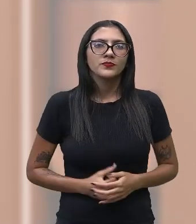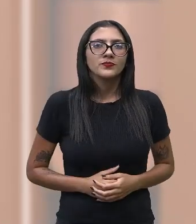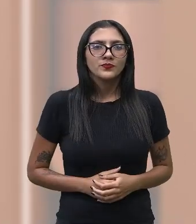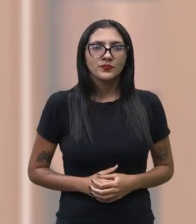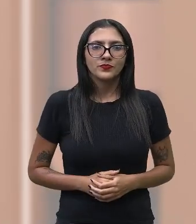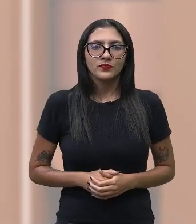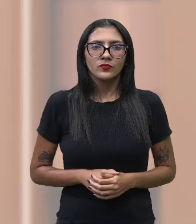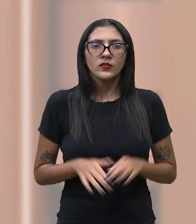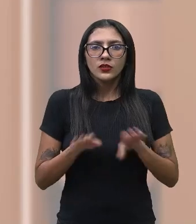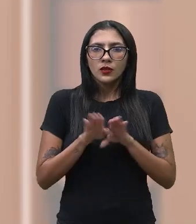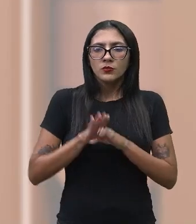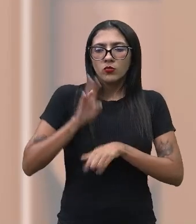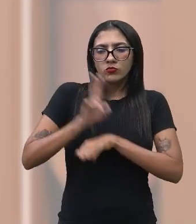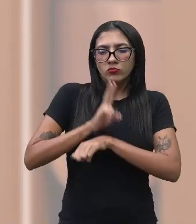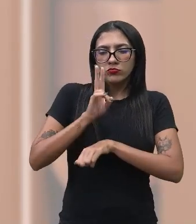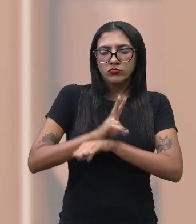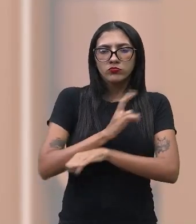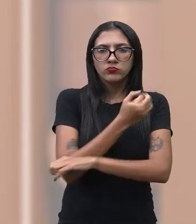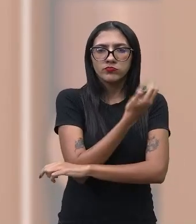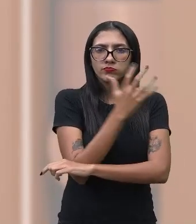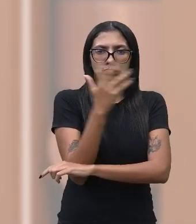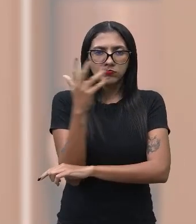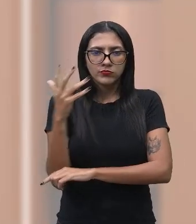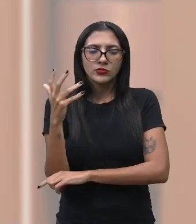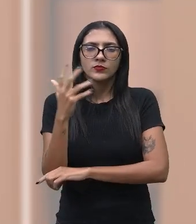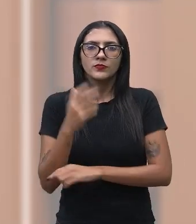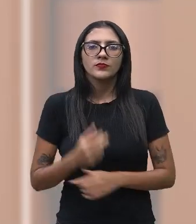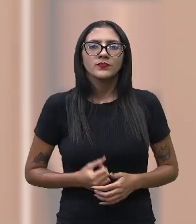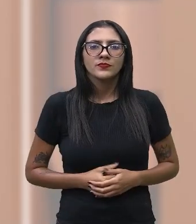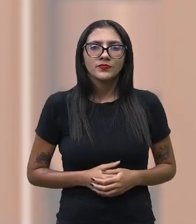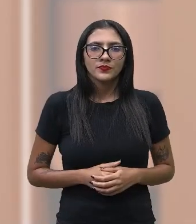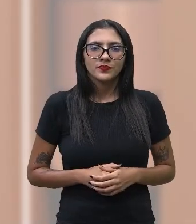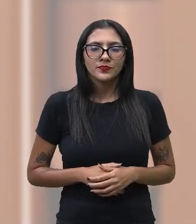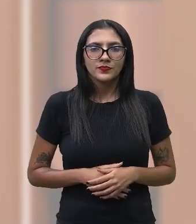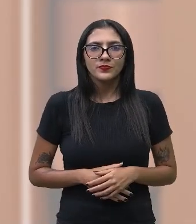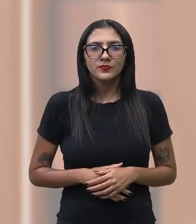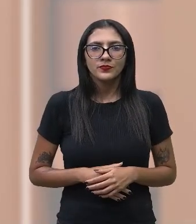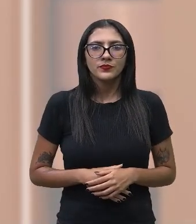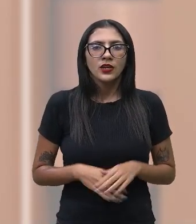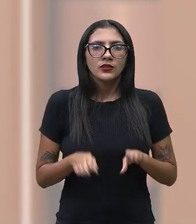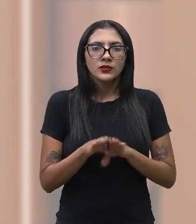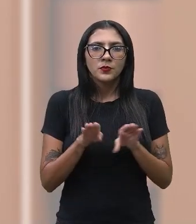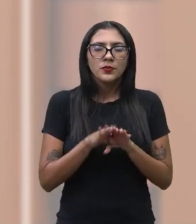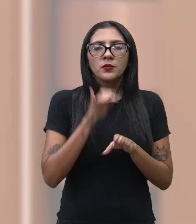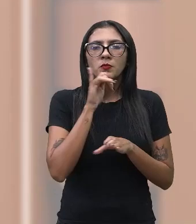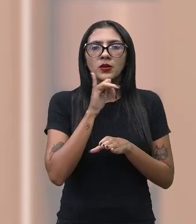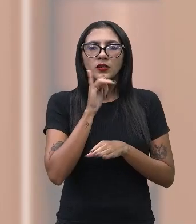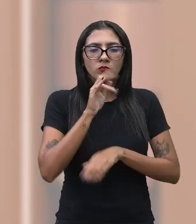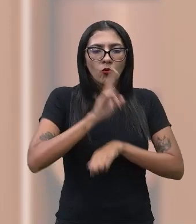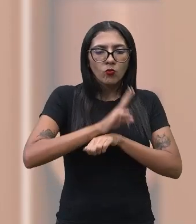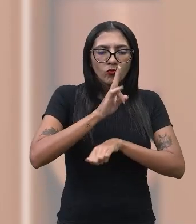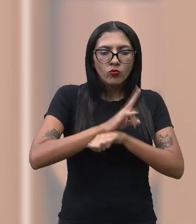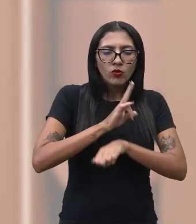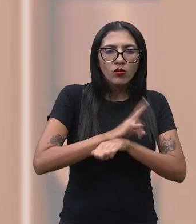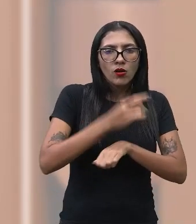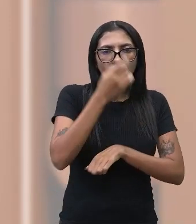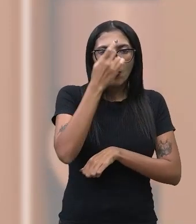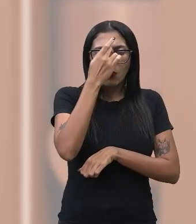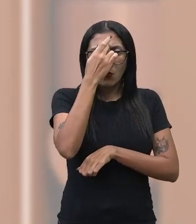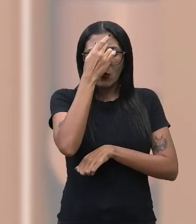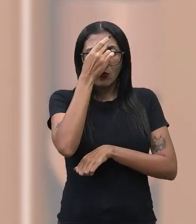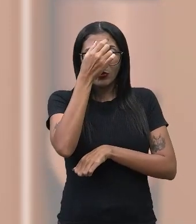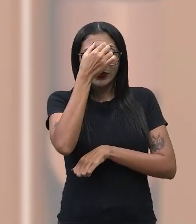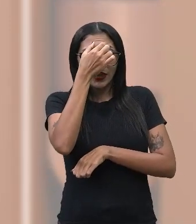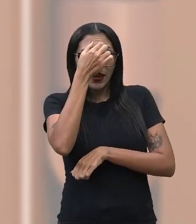a preservação ambiental, a questão do manejo florestal. Então, esses documentos